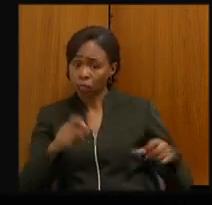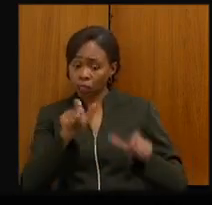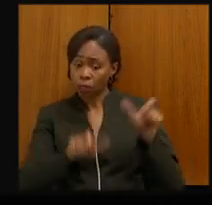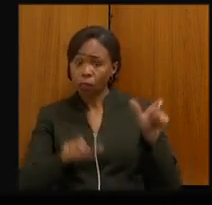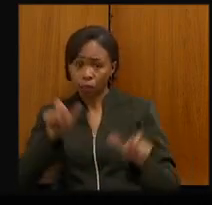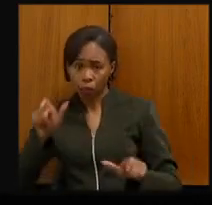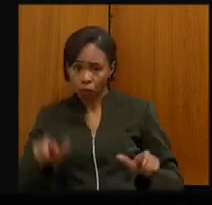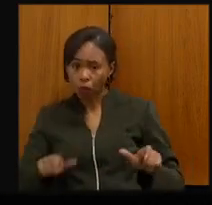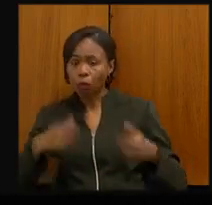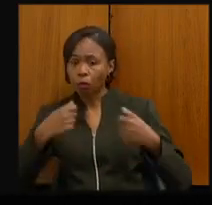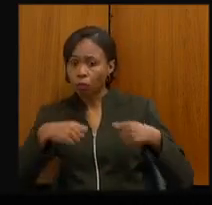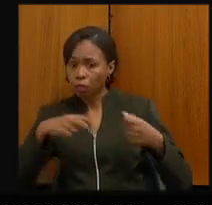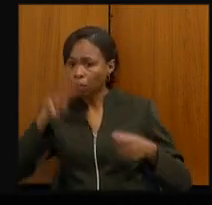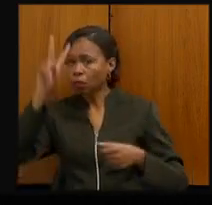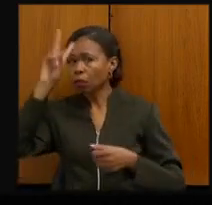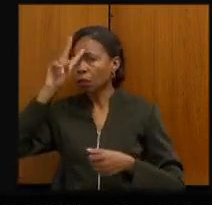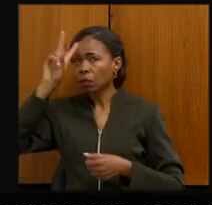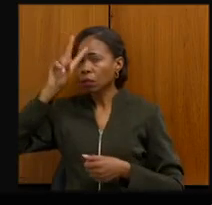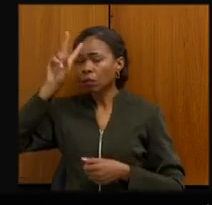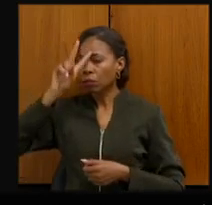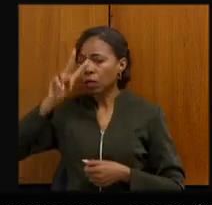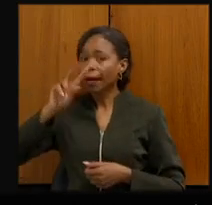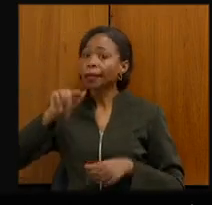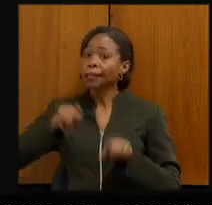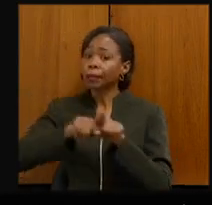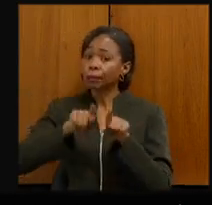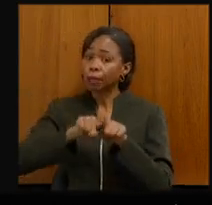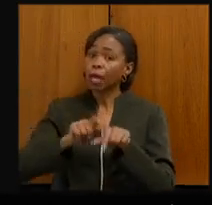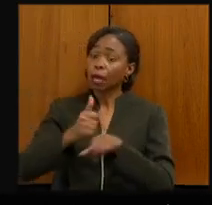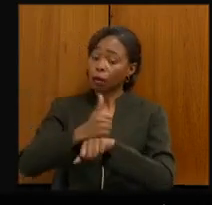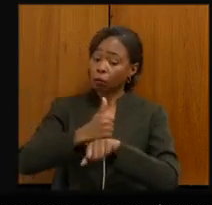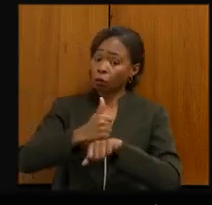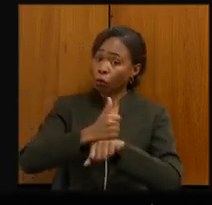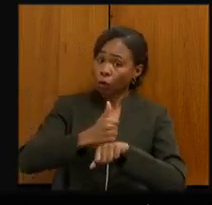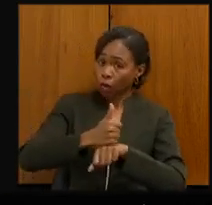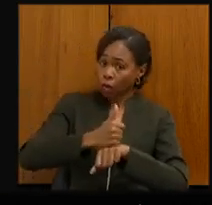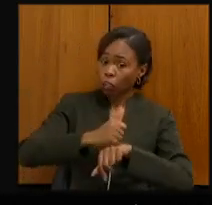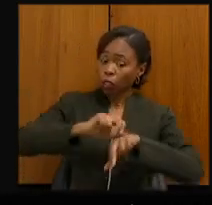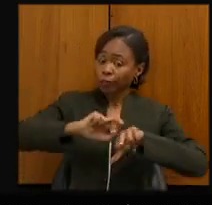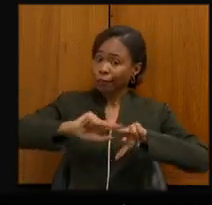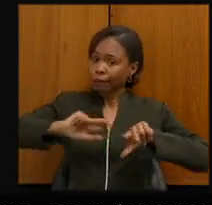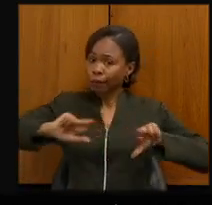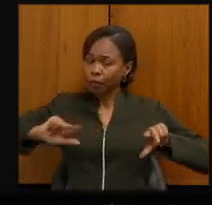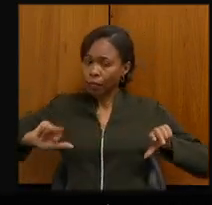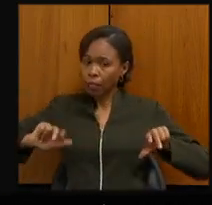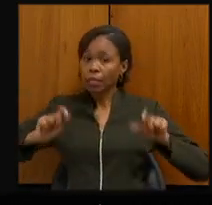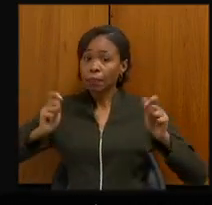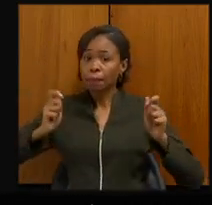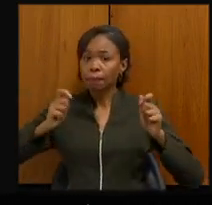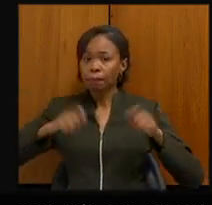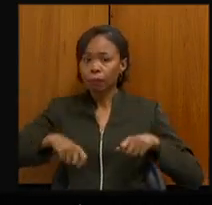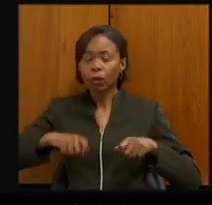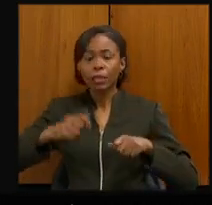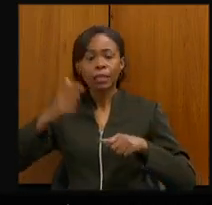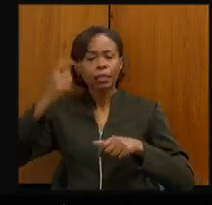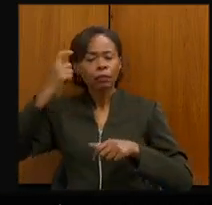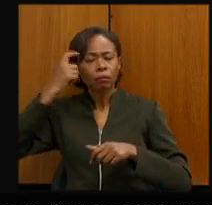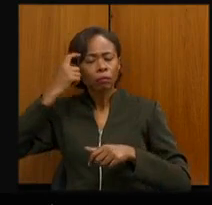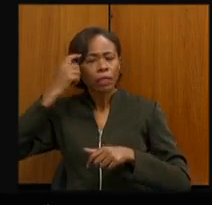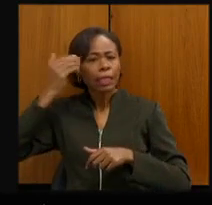ter uma memória de pessoas com qualificações diferentes e que bem conta não só de compreender essa realidade